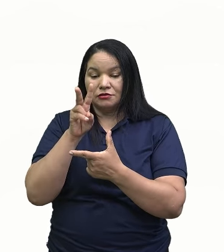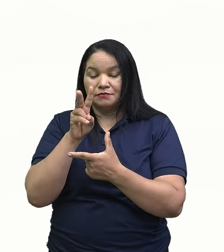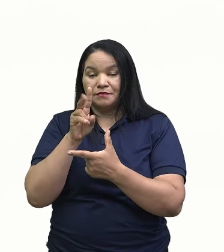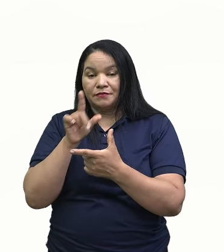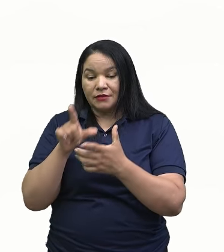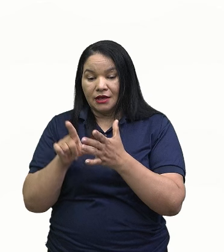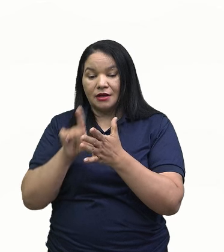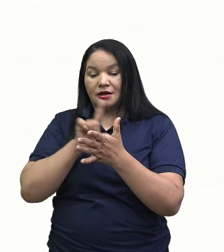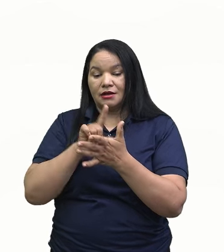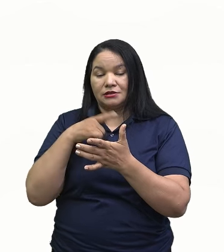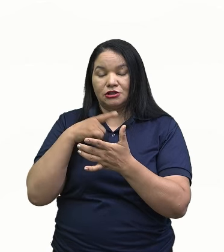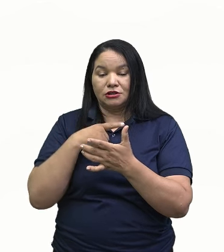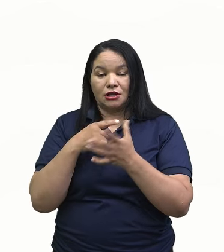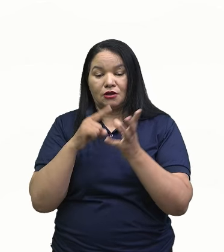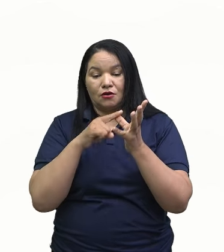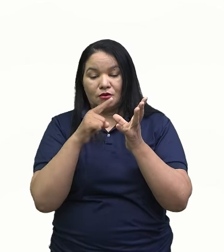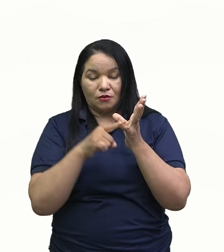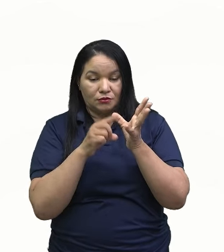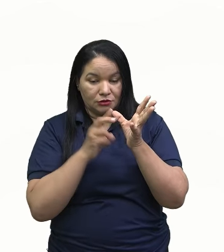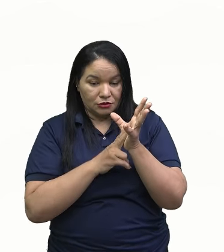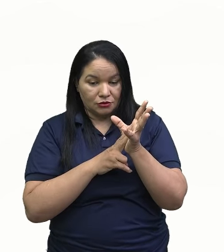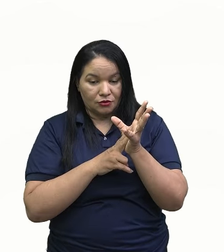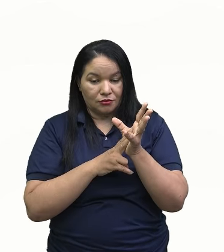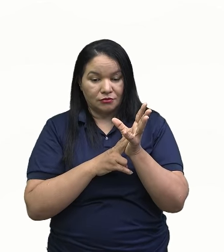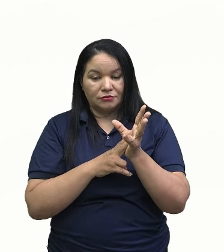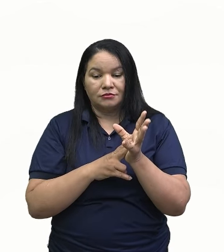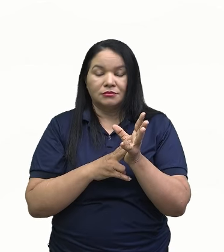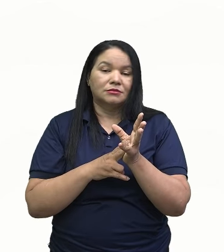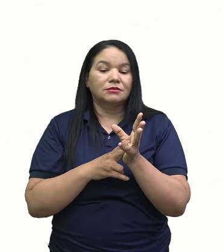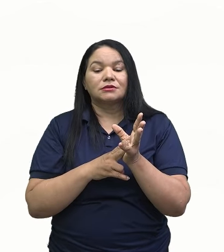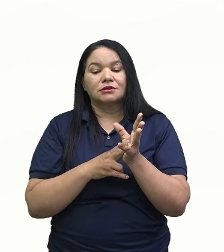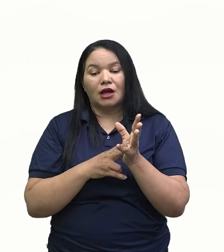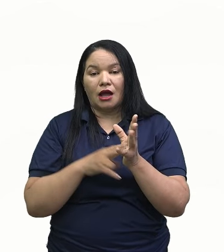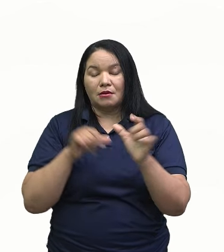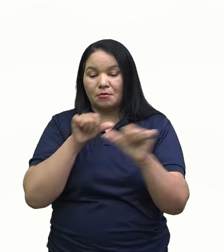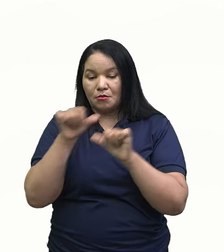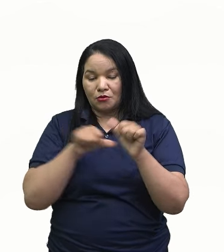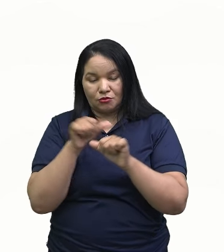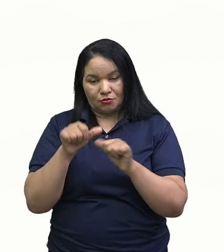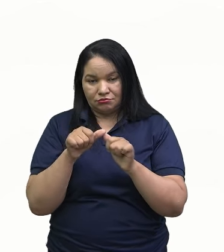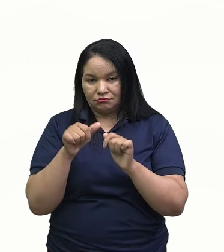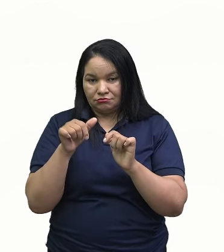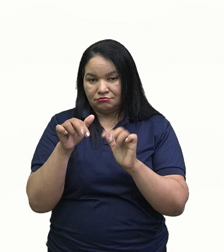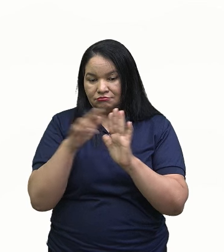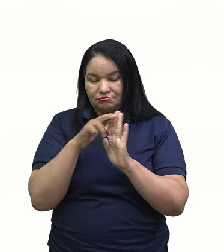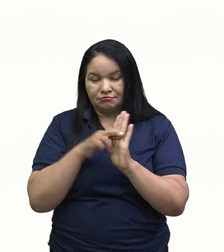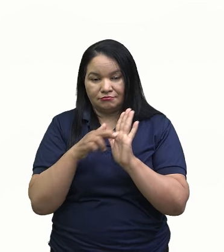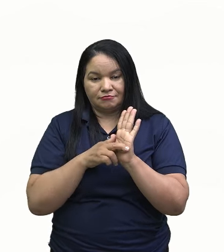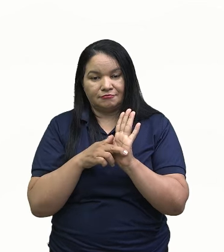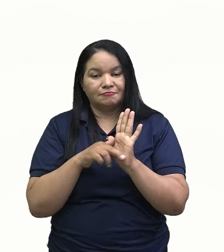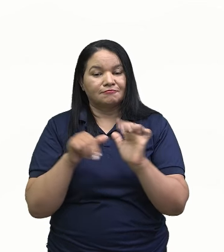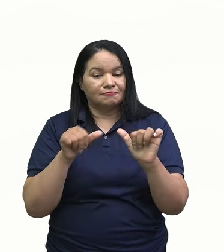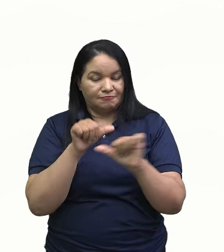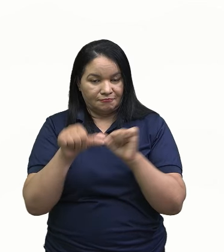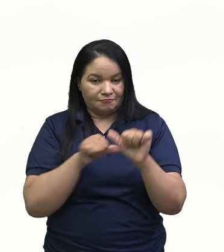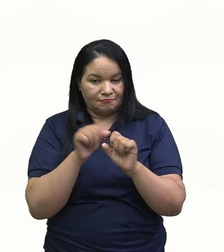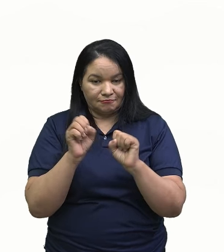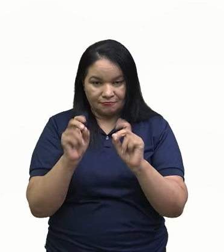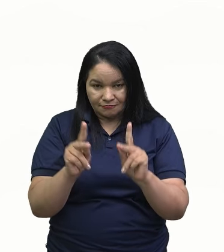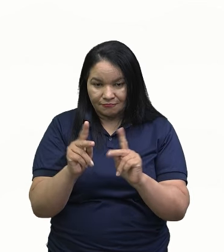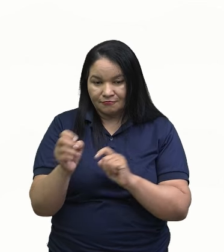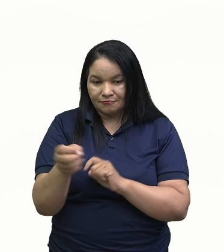Então, antigamente se escrevia assim, com esse acento. Hoje não mais, tá bom, gente? Essa é a regra depois do novo